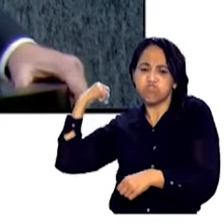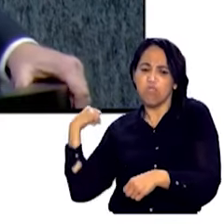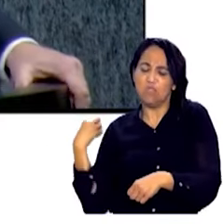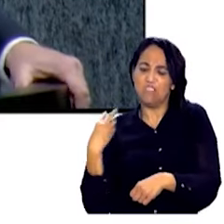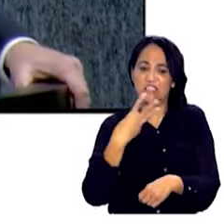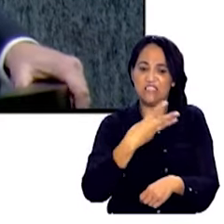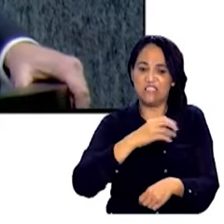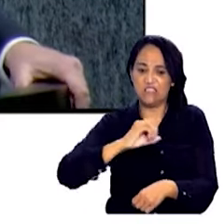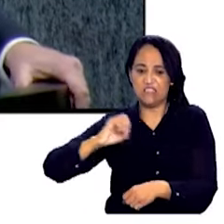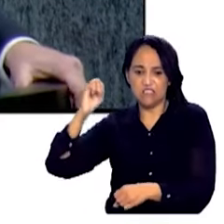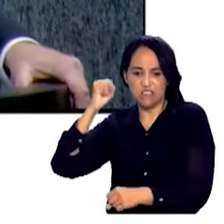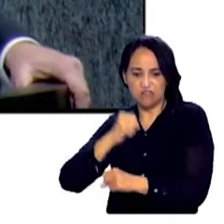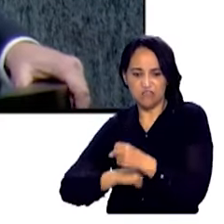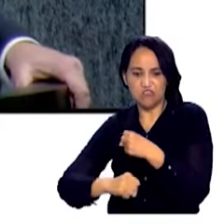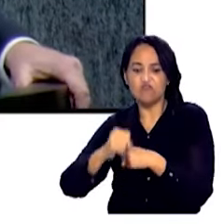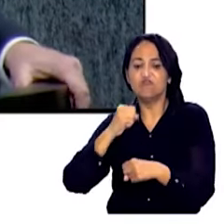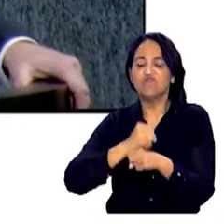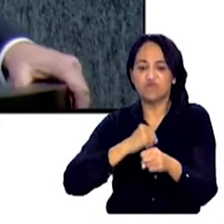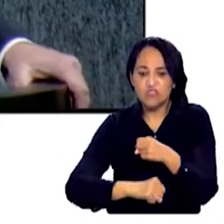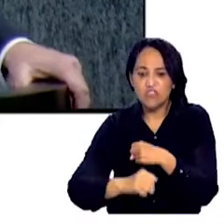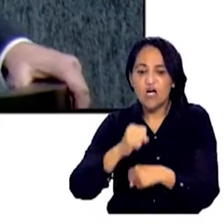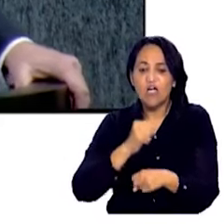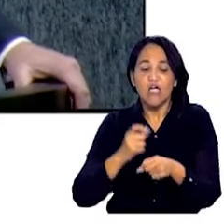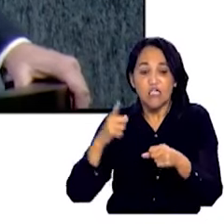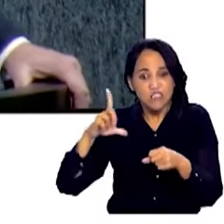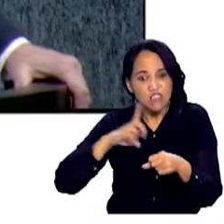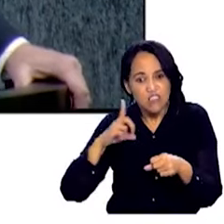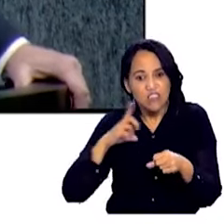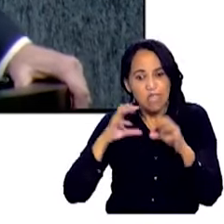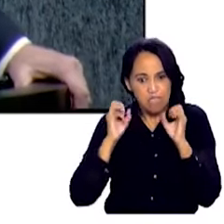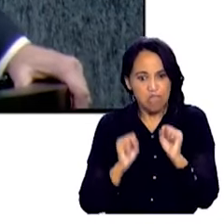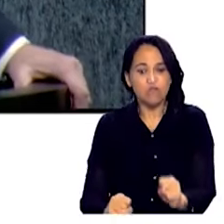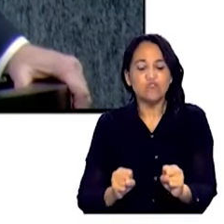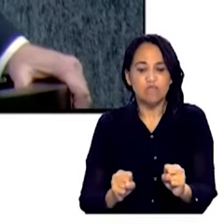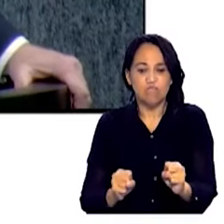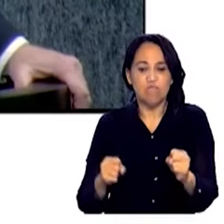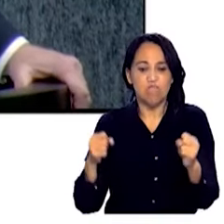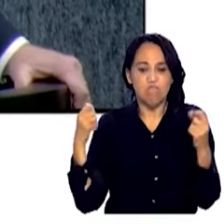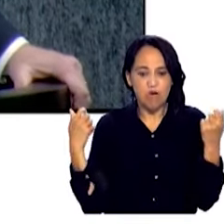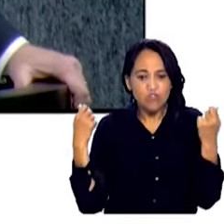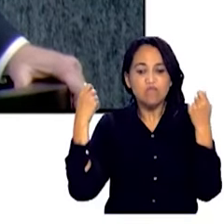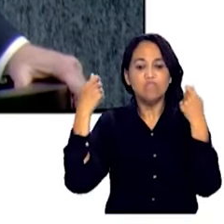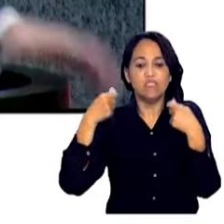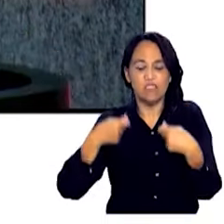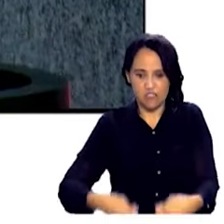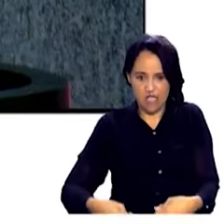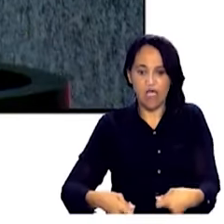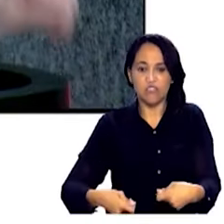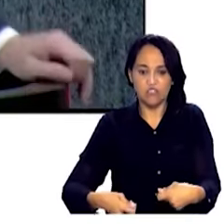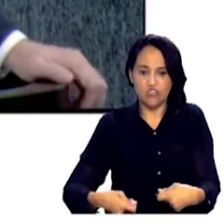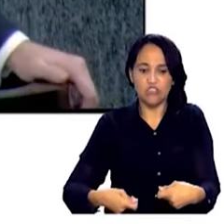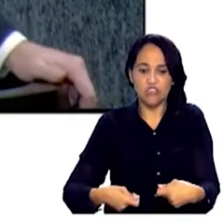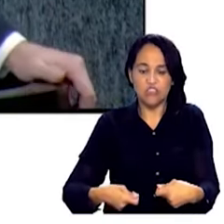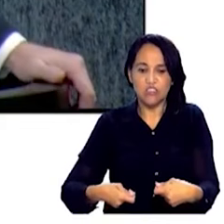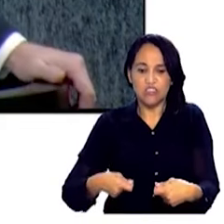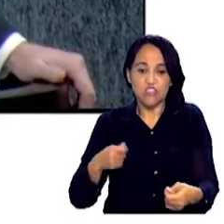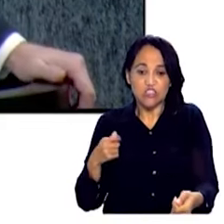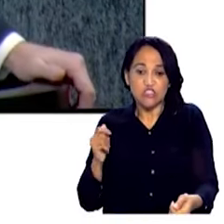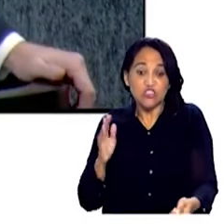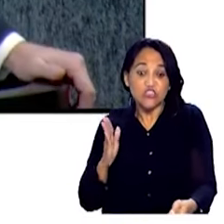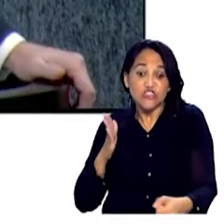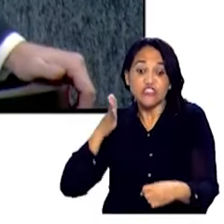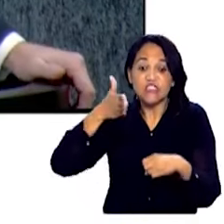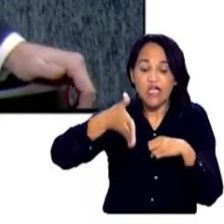Há a possibilidade de em alguns casos haver uma referência direta do lord advocates Bom depende do país mas do lord advocate da